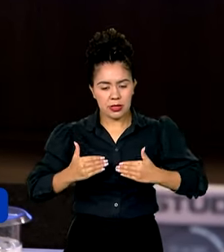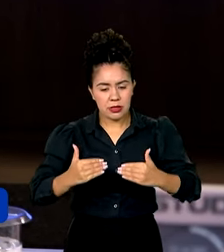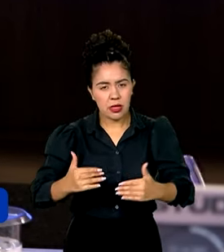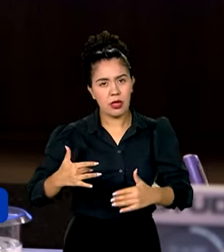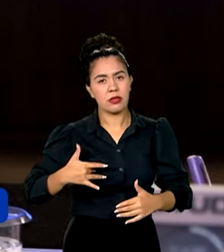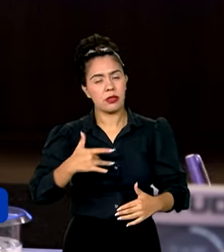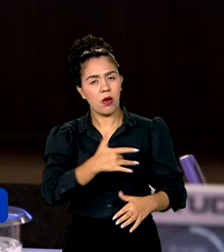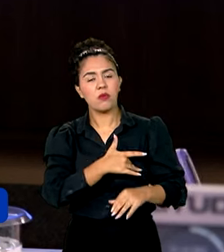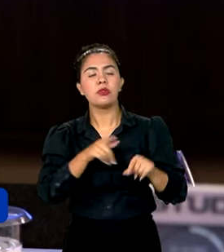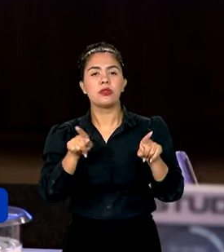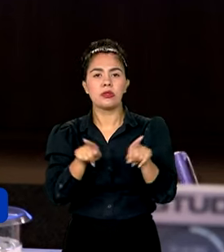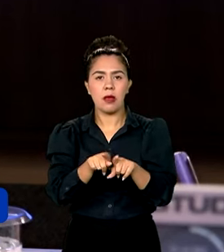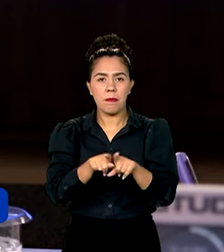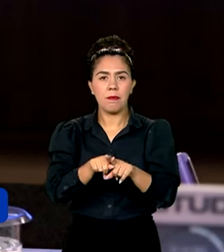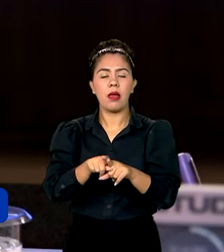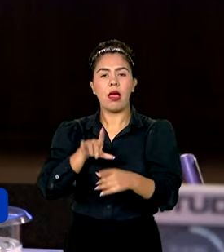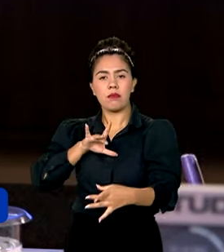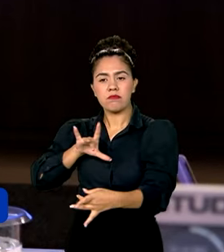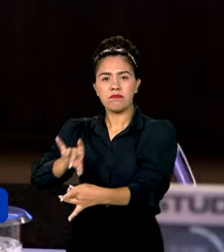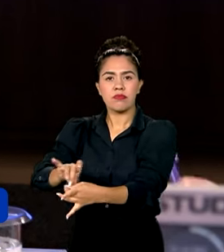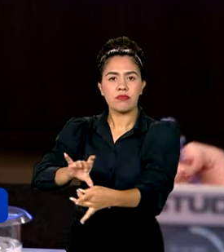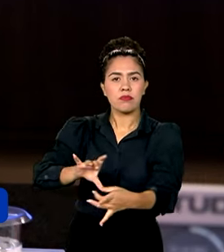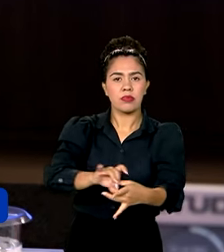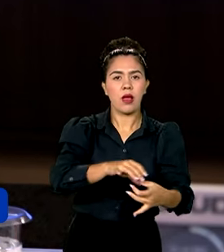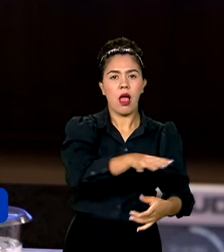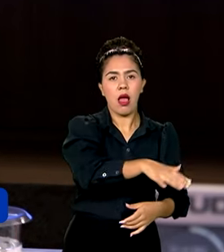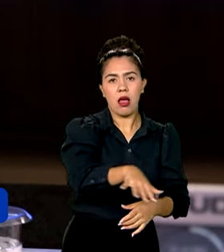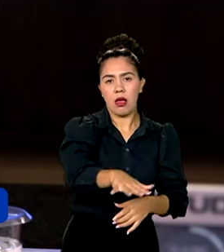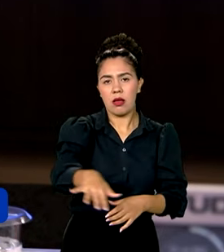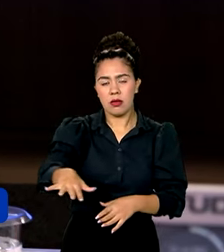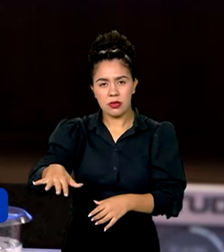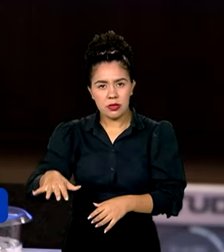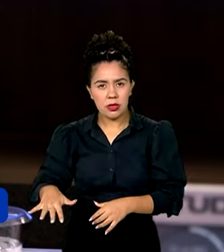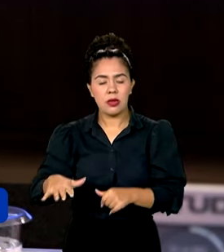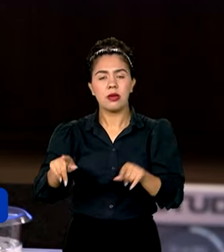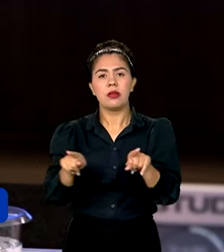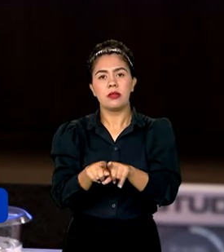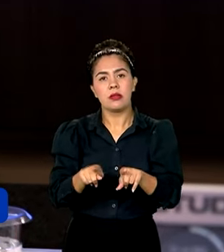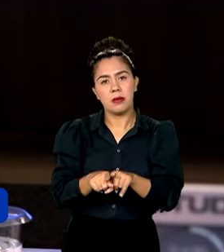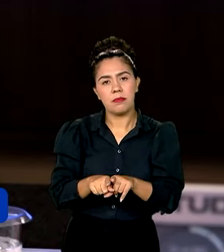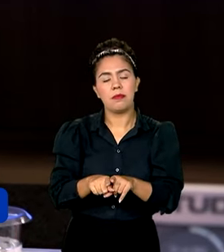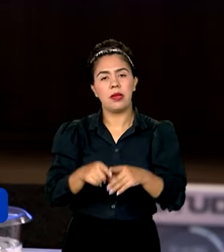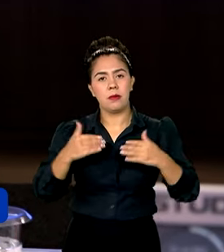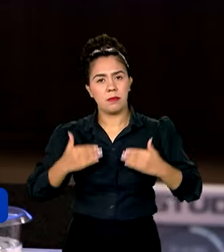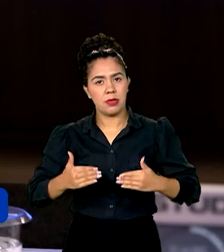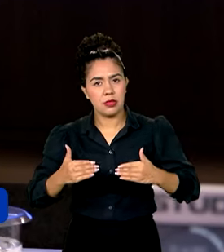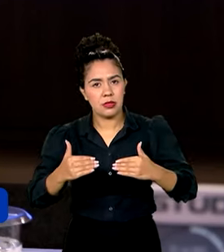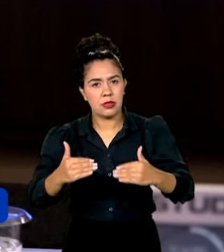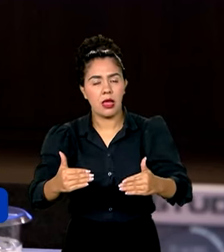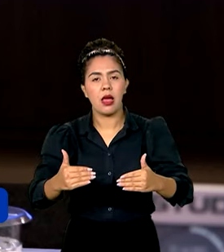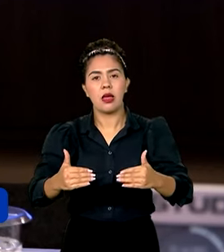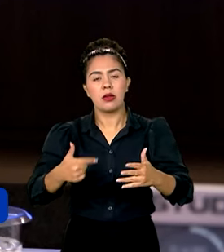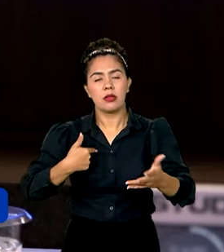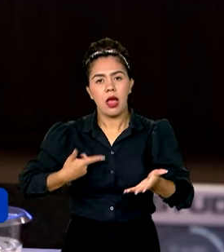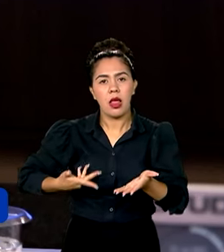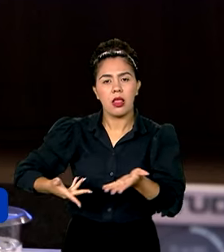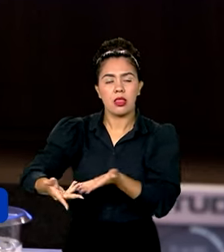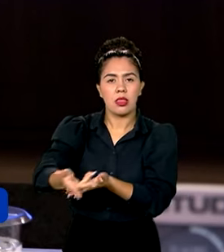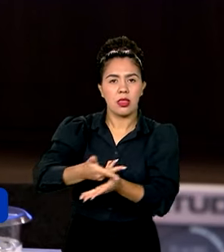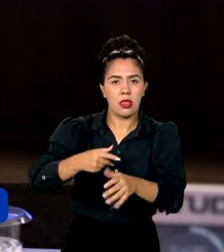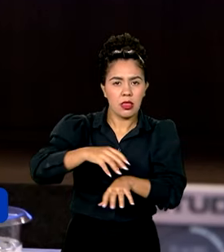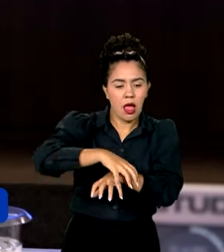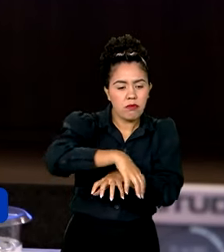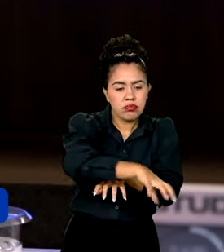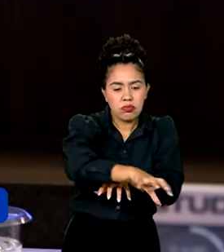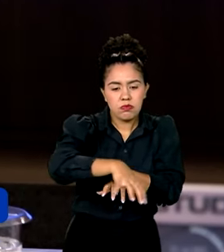tem sido feito E aí eu destaco também o papel do ministério e da integração nacional quer dizer tudo todo esse